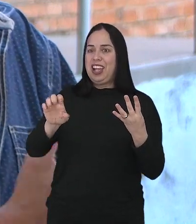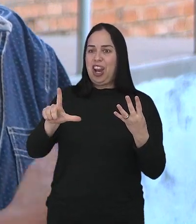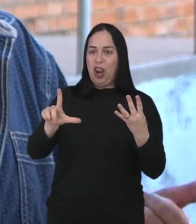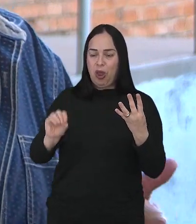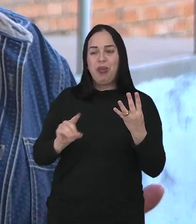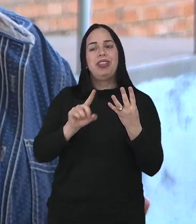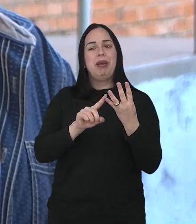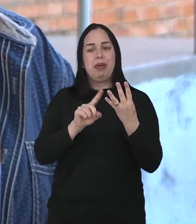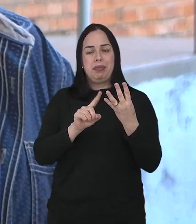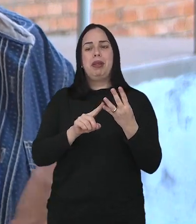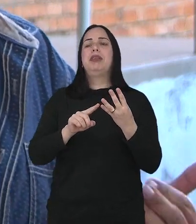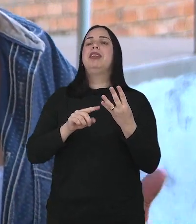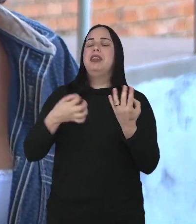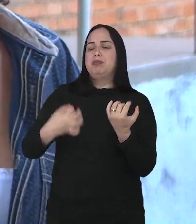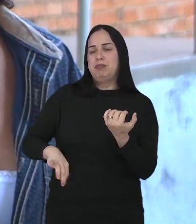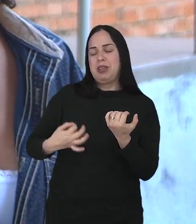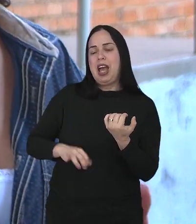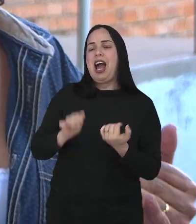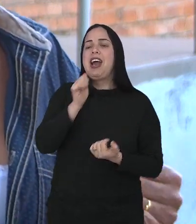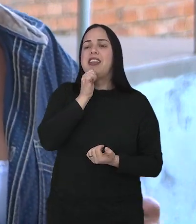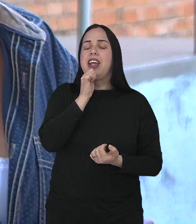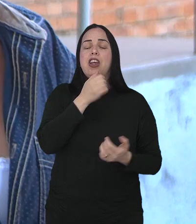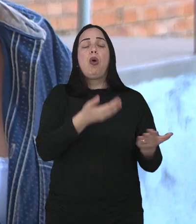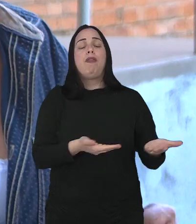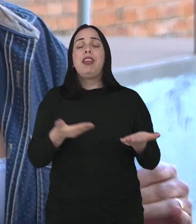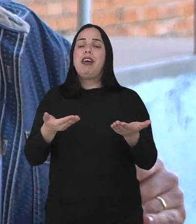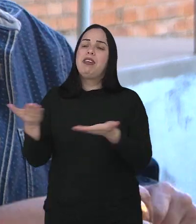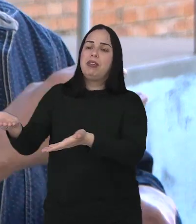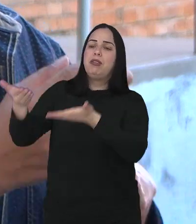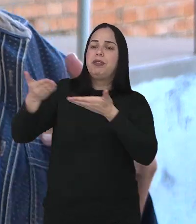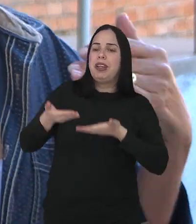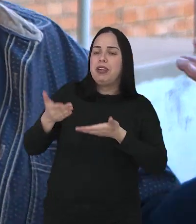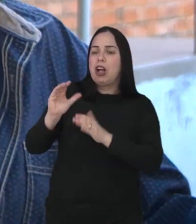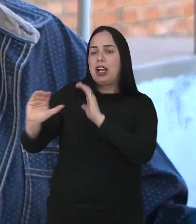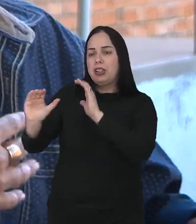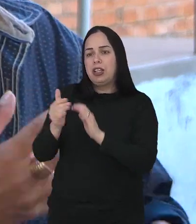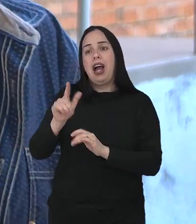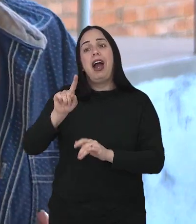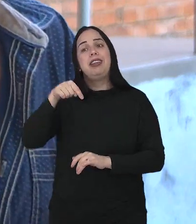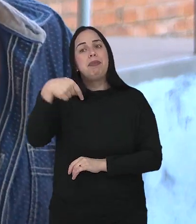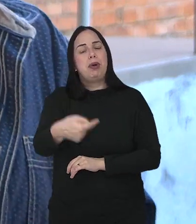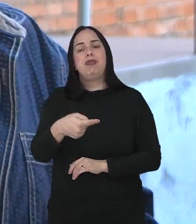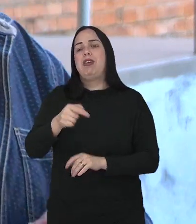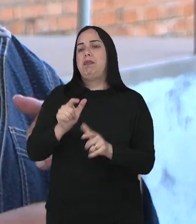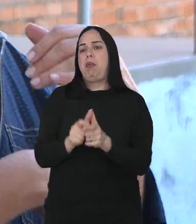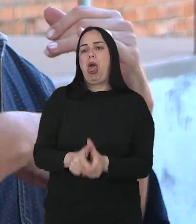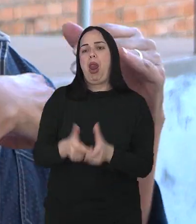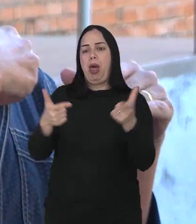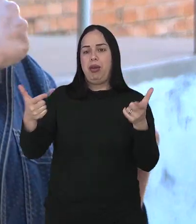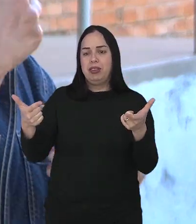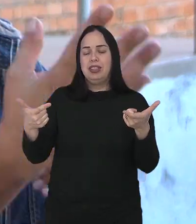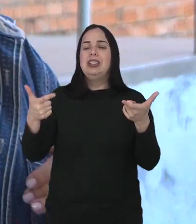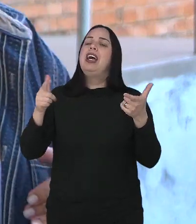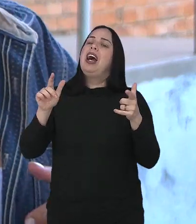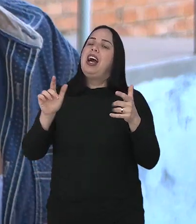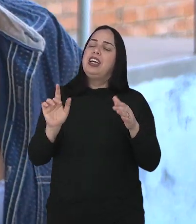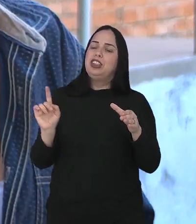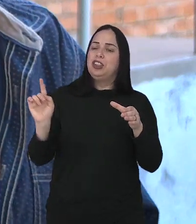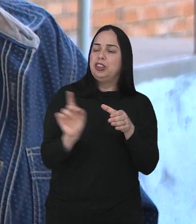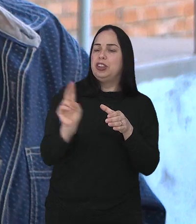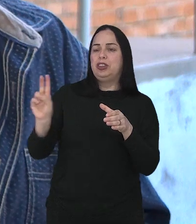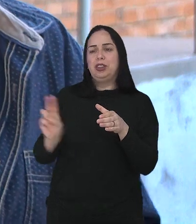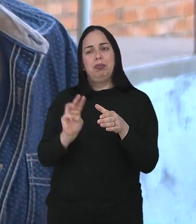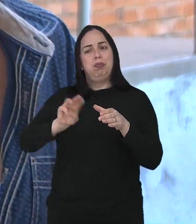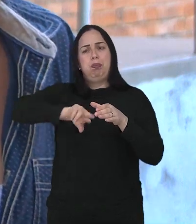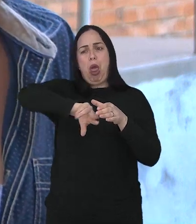e convidávamos outras cantoras. Depois foi tomando outras proporções, que a gente já incluiu mais